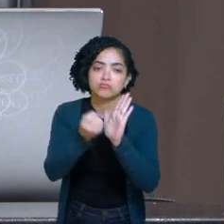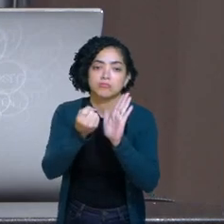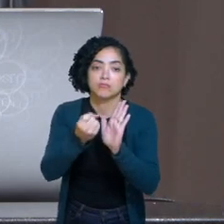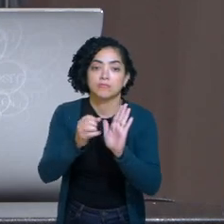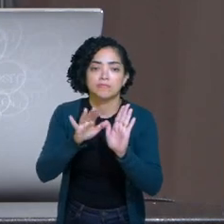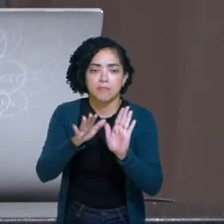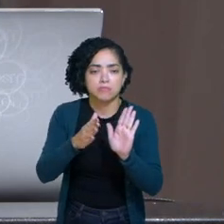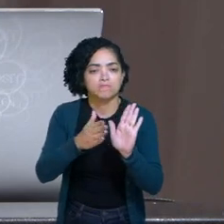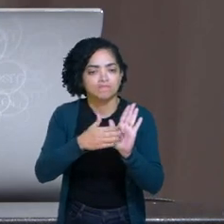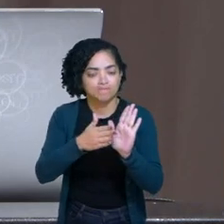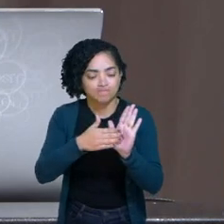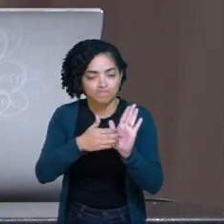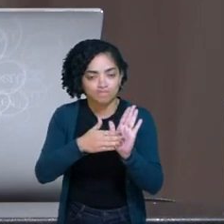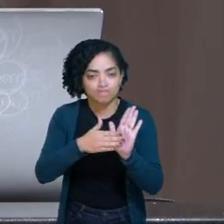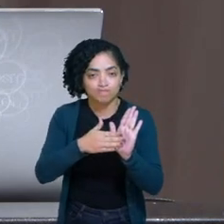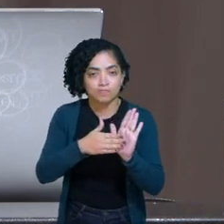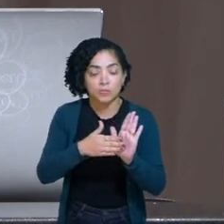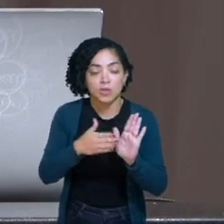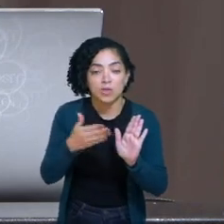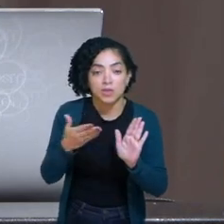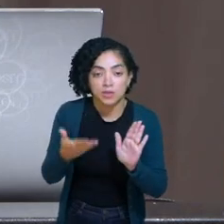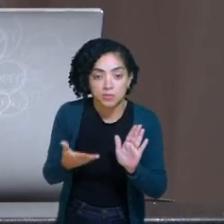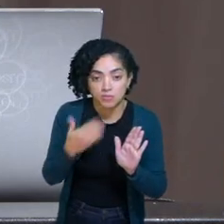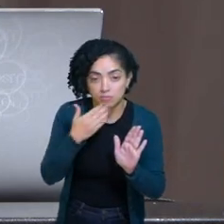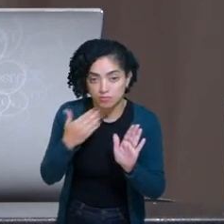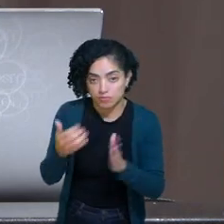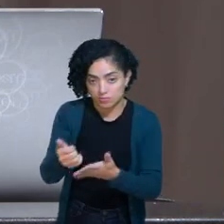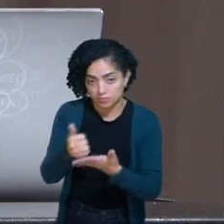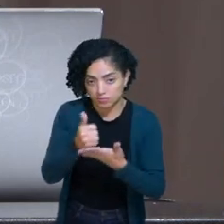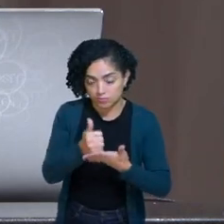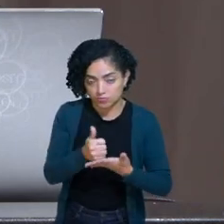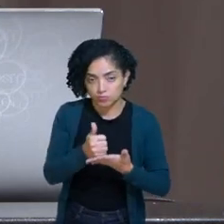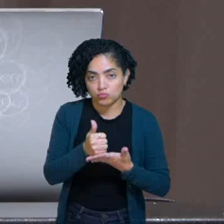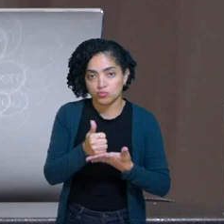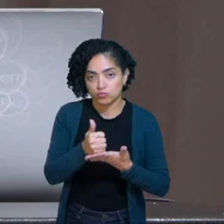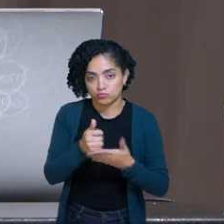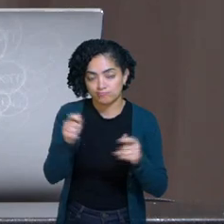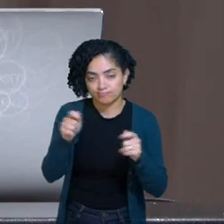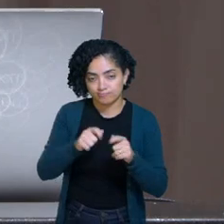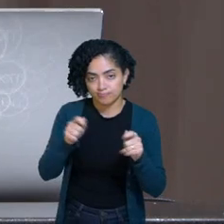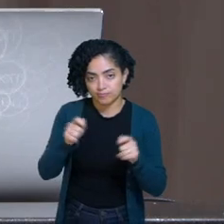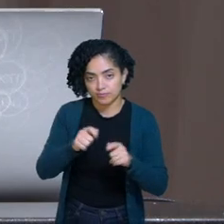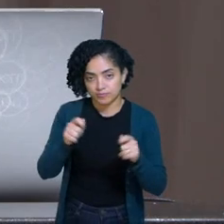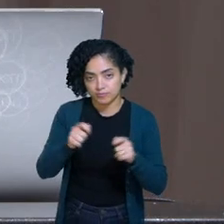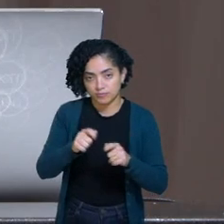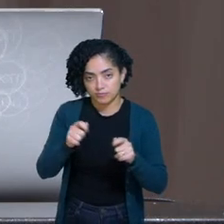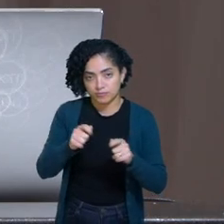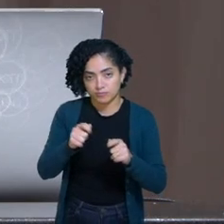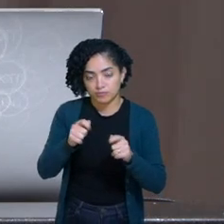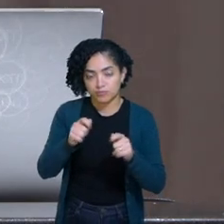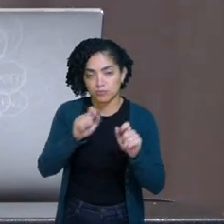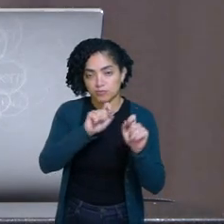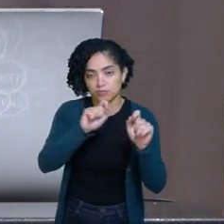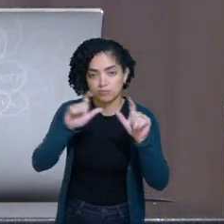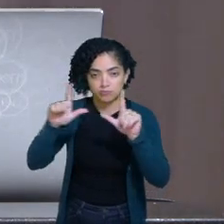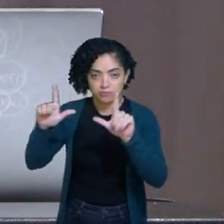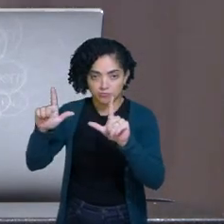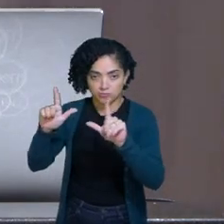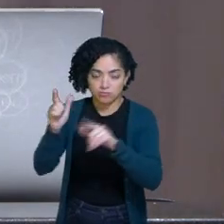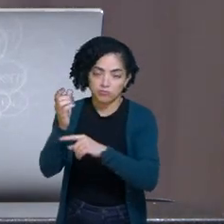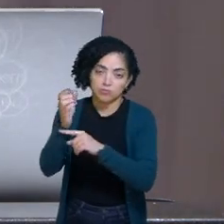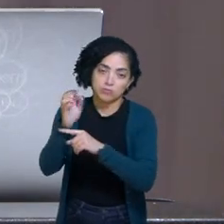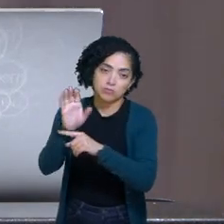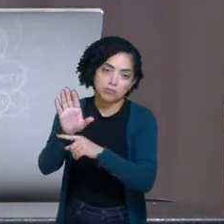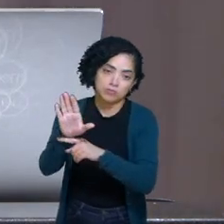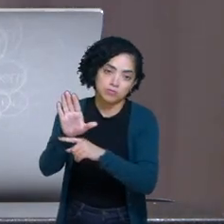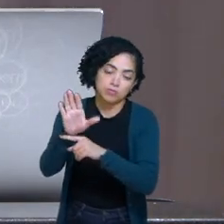propositivo então eu peço ajuda se é possível partilhar a tela para que vocês